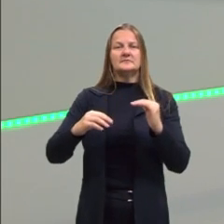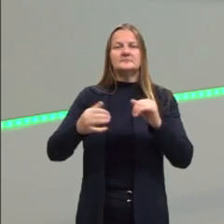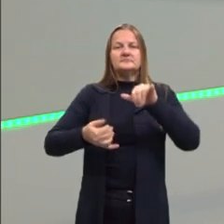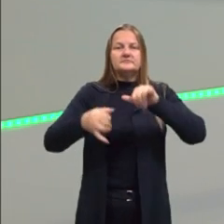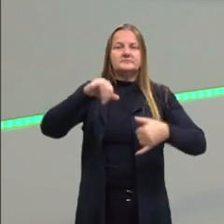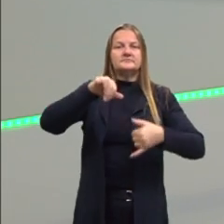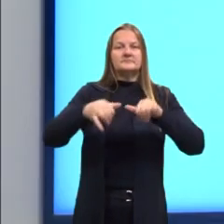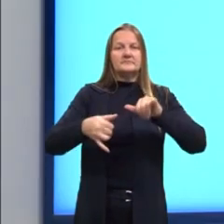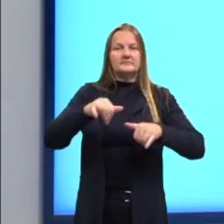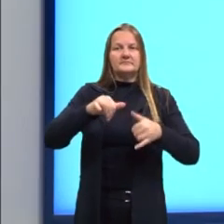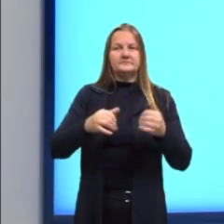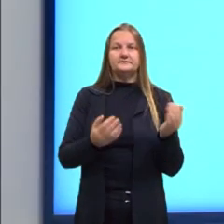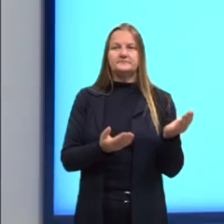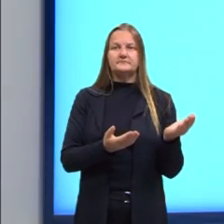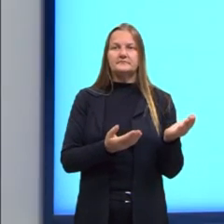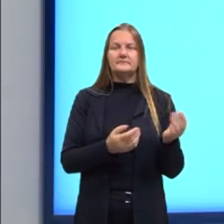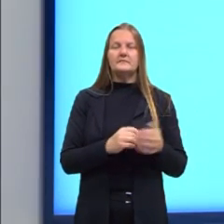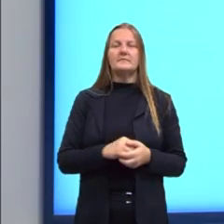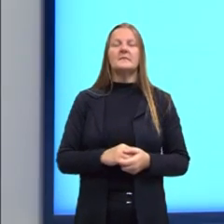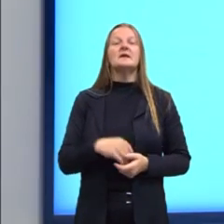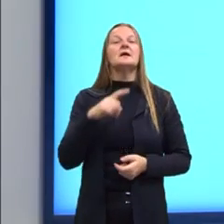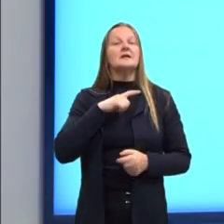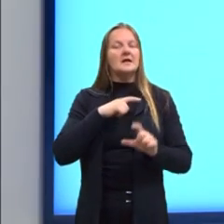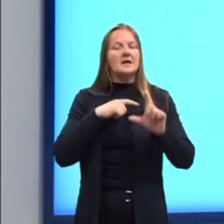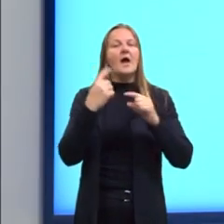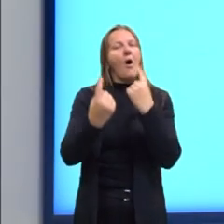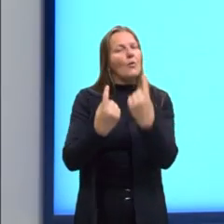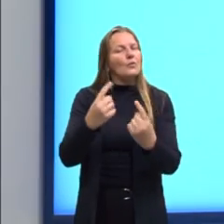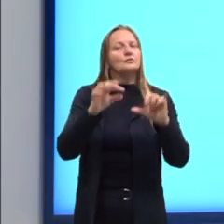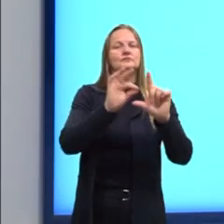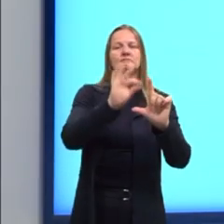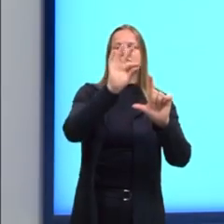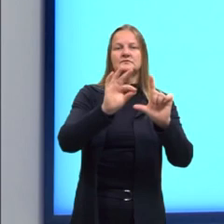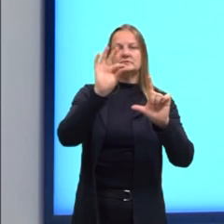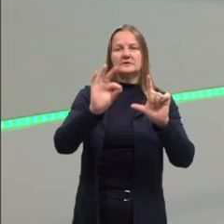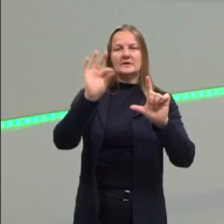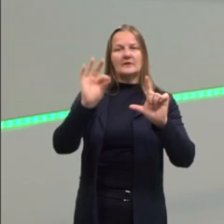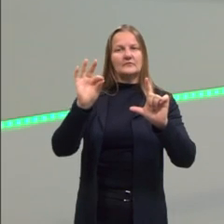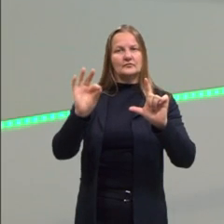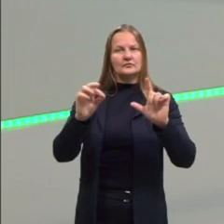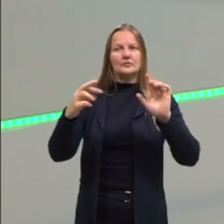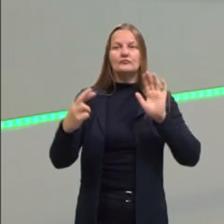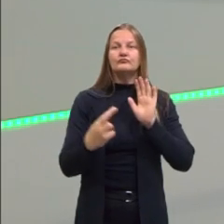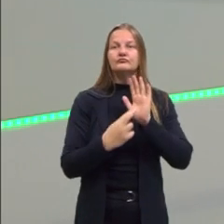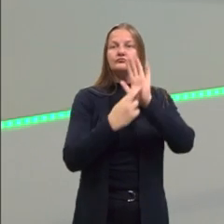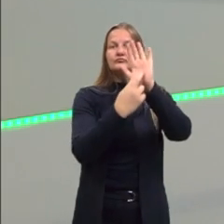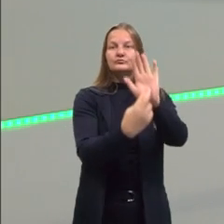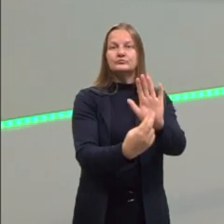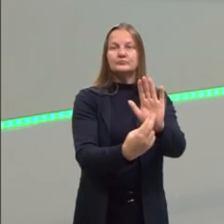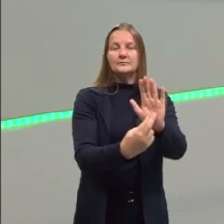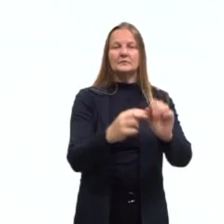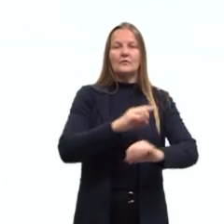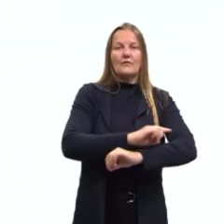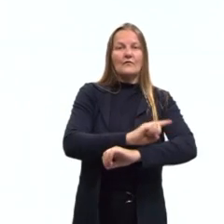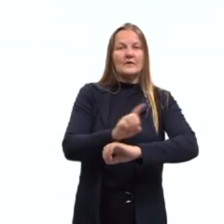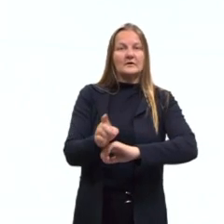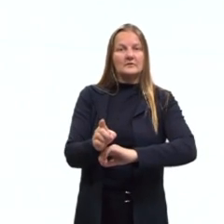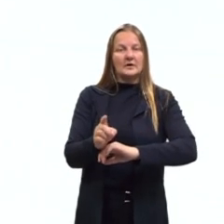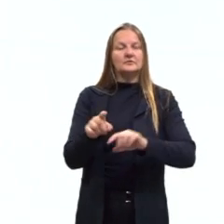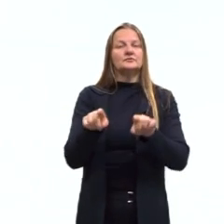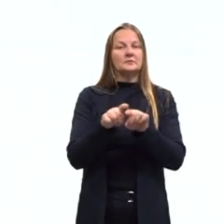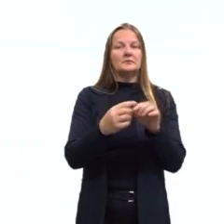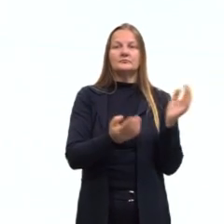químico E para isso existem gráficos tá que representam essas essas velocidades e concentrações